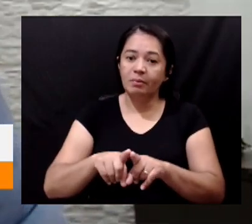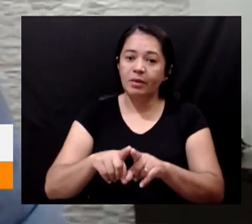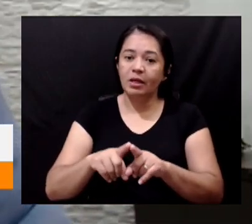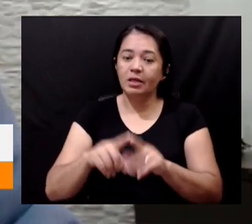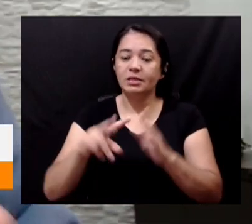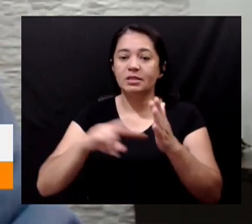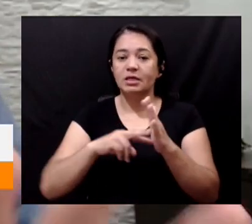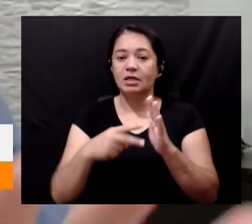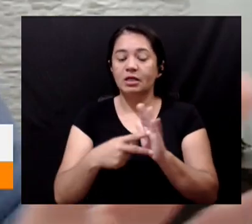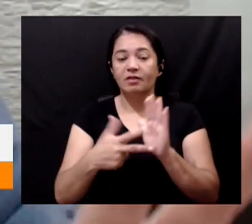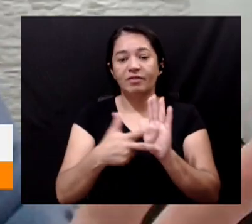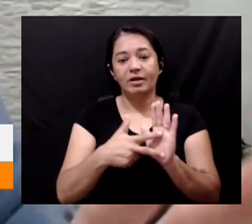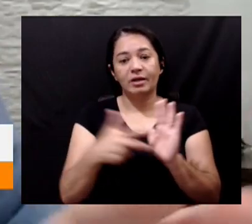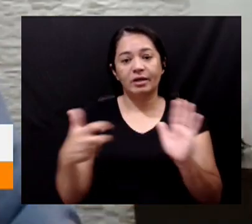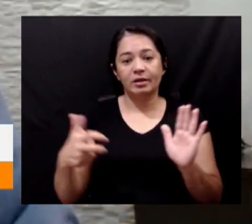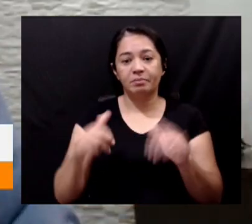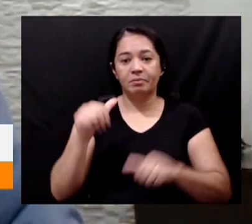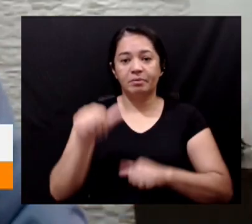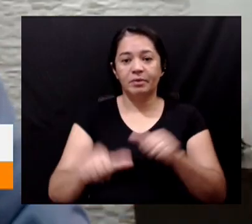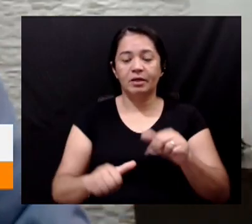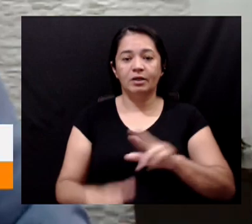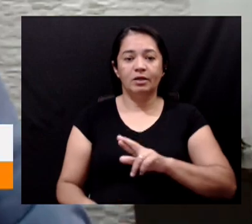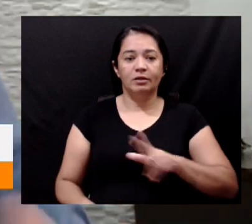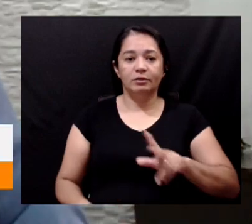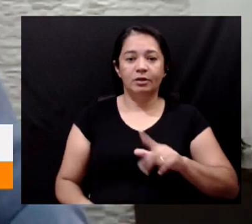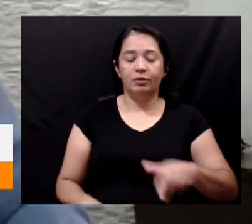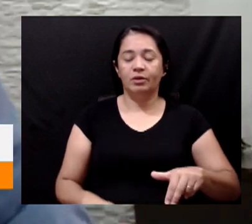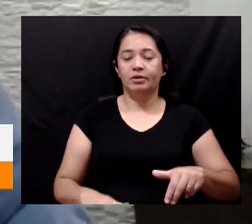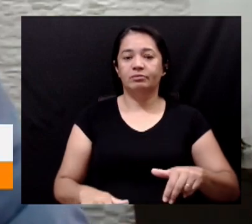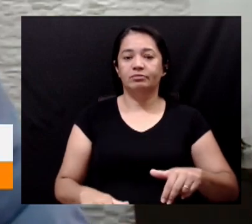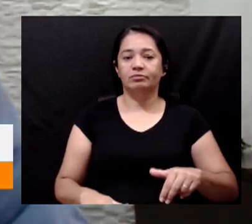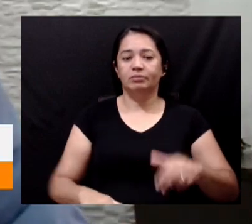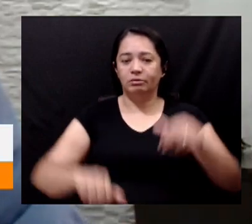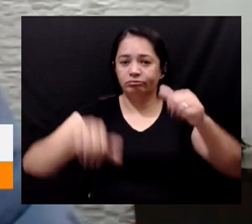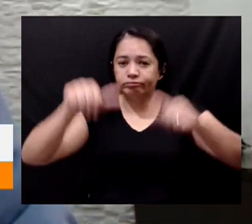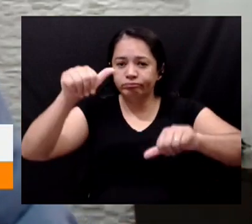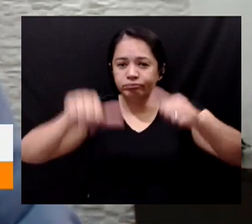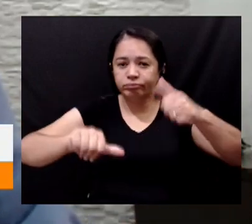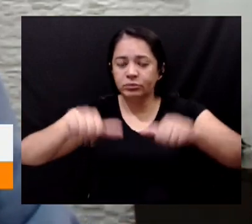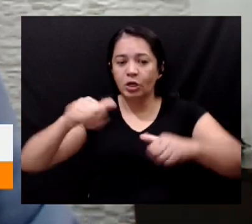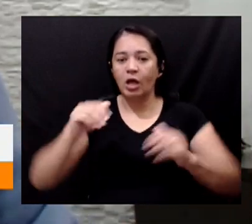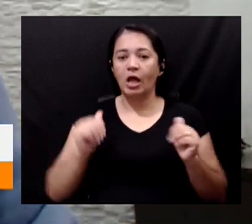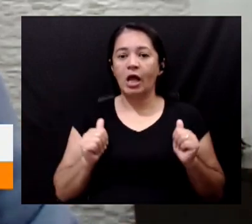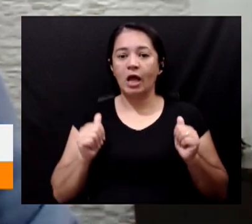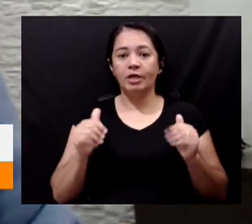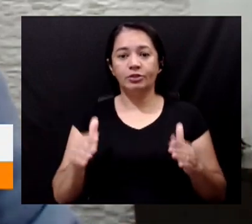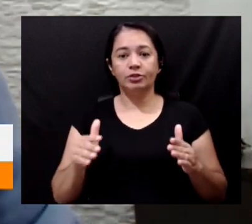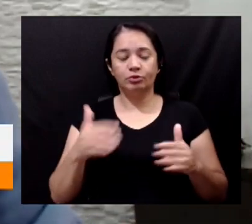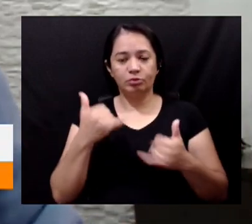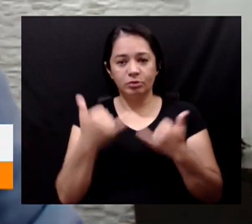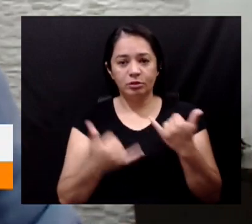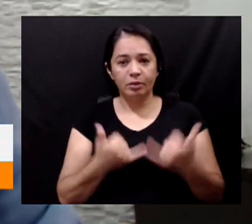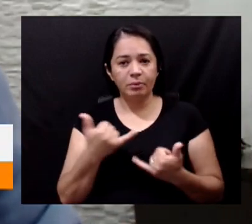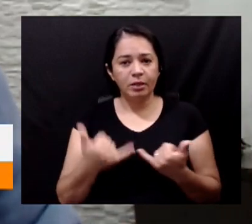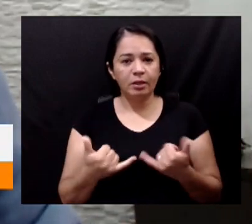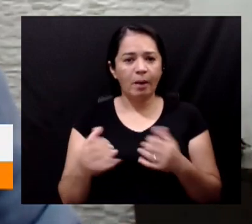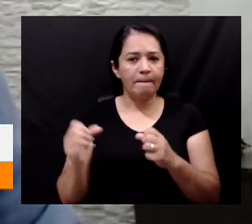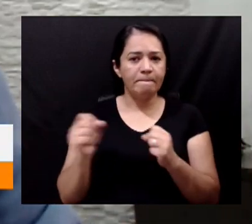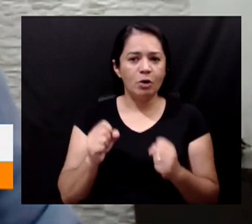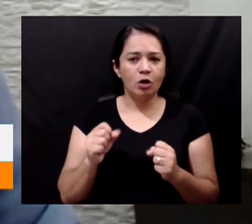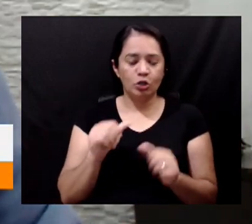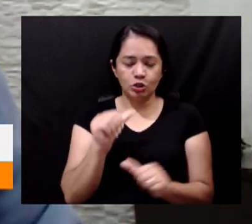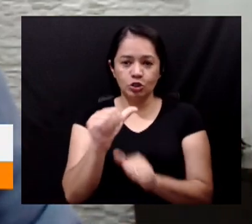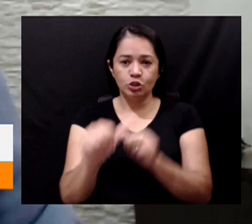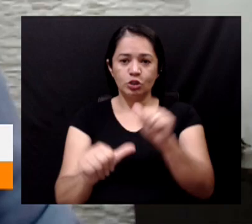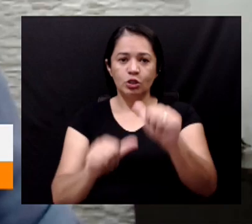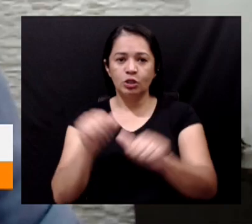brincadeira. Então, acho que a análise dessa situação o ato em si, a brincadeira, pode se tornar